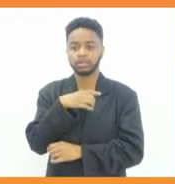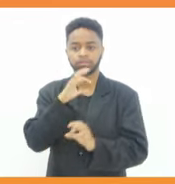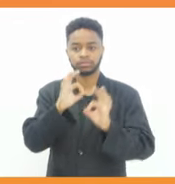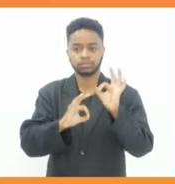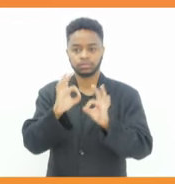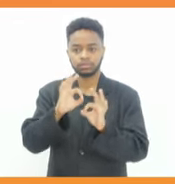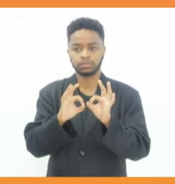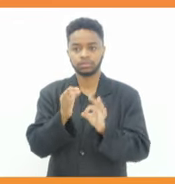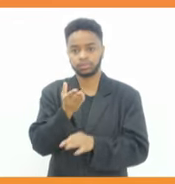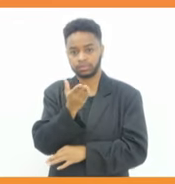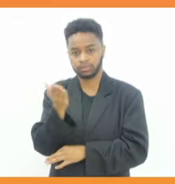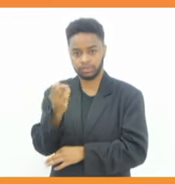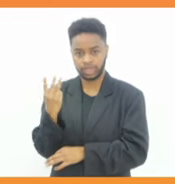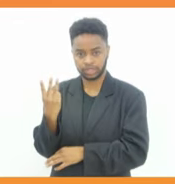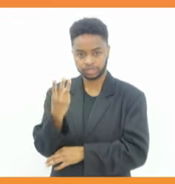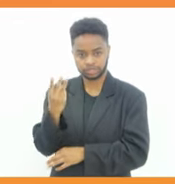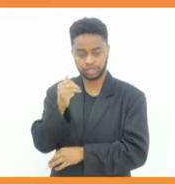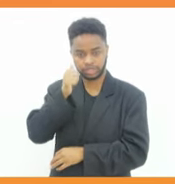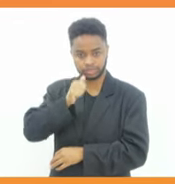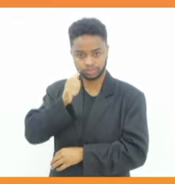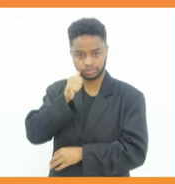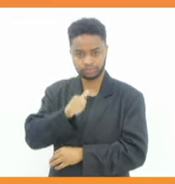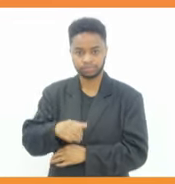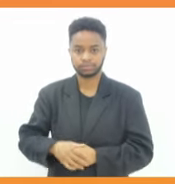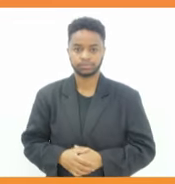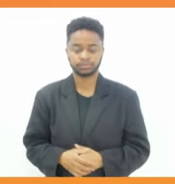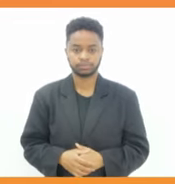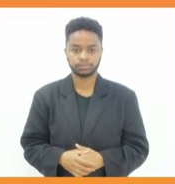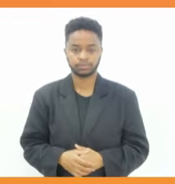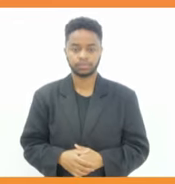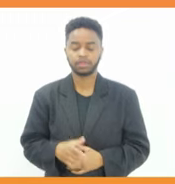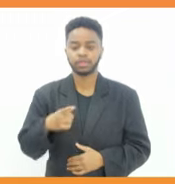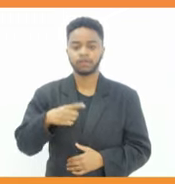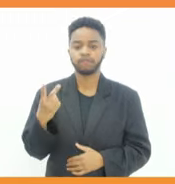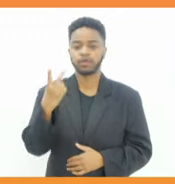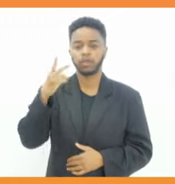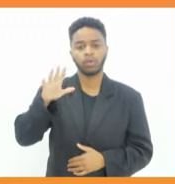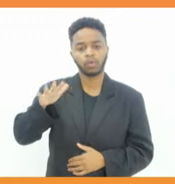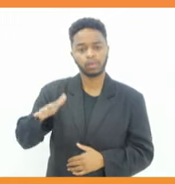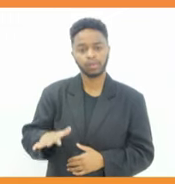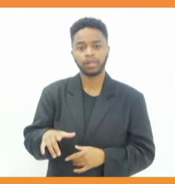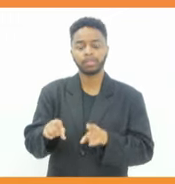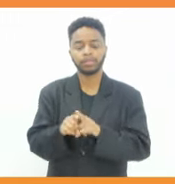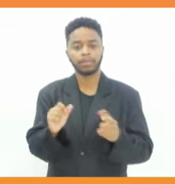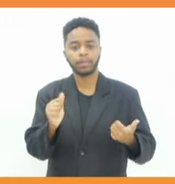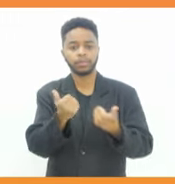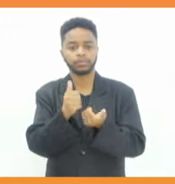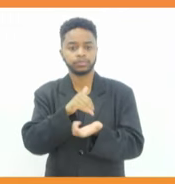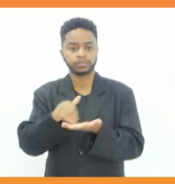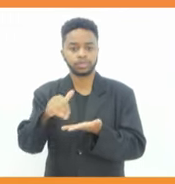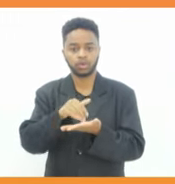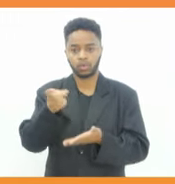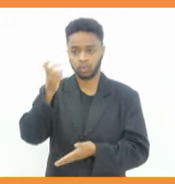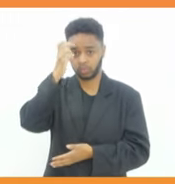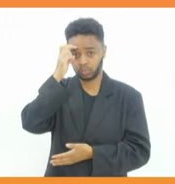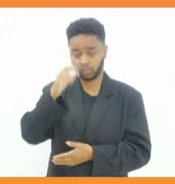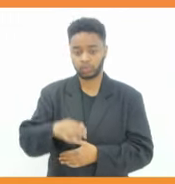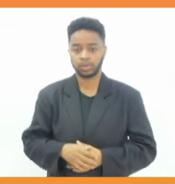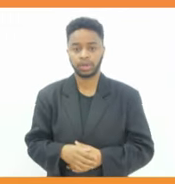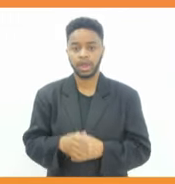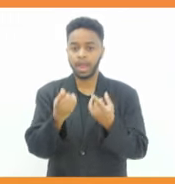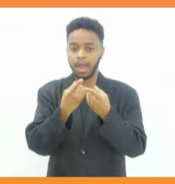Amanda Aires, Maria Guerque e Tina França, com preços populares e apoio da Secretaria das Culturas. O concerto